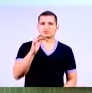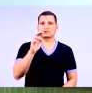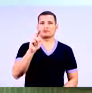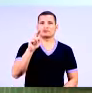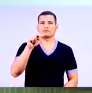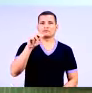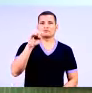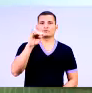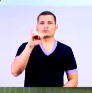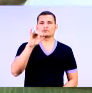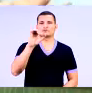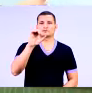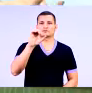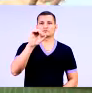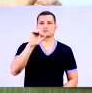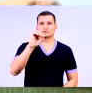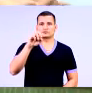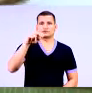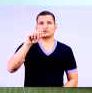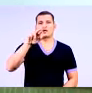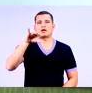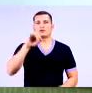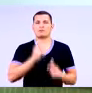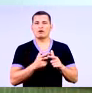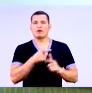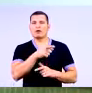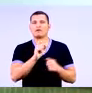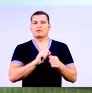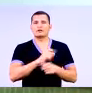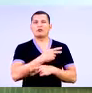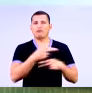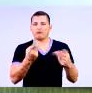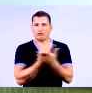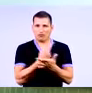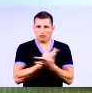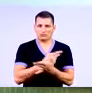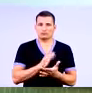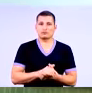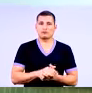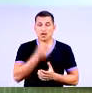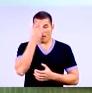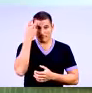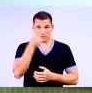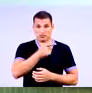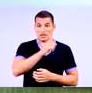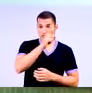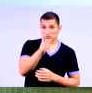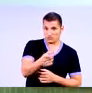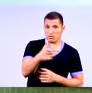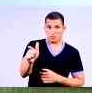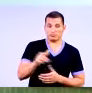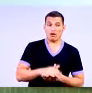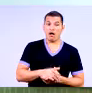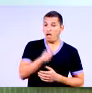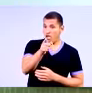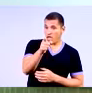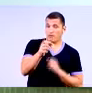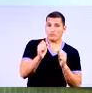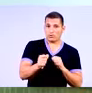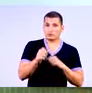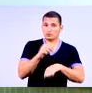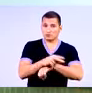fazia essas e essas coisas. Aí a pessoa que vai indicar outra diz assim, olha, pode contratar esse aqui, porque este aqui eu